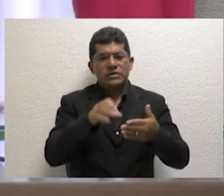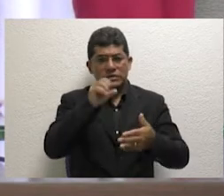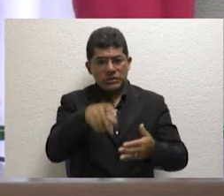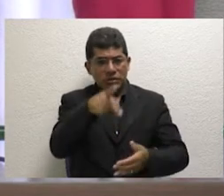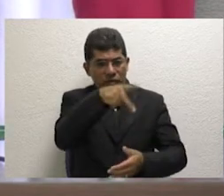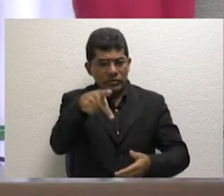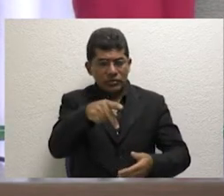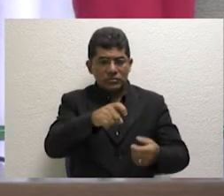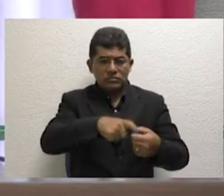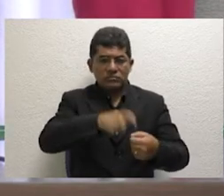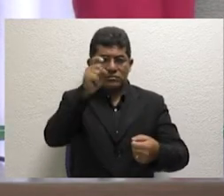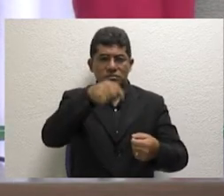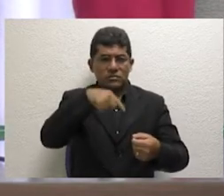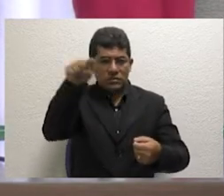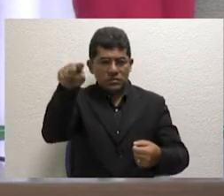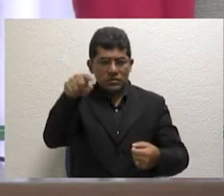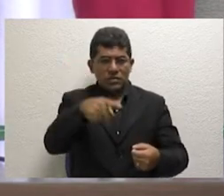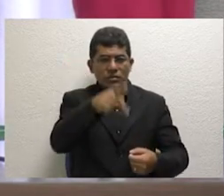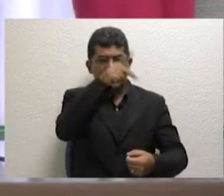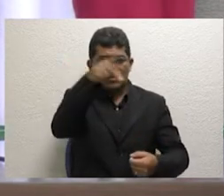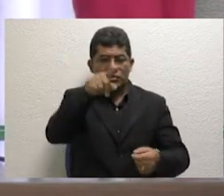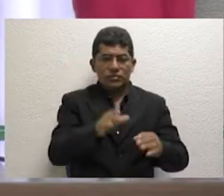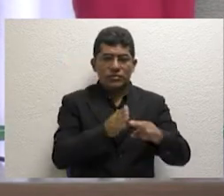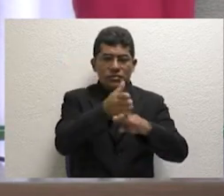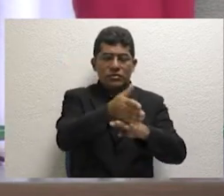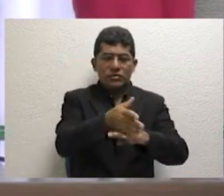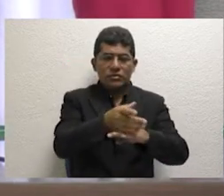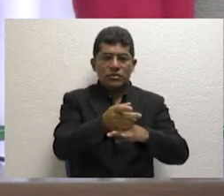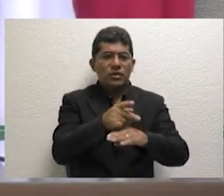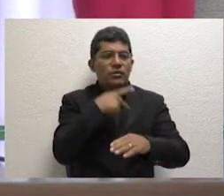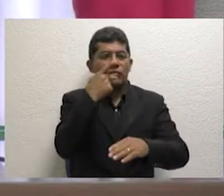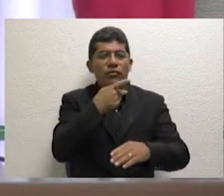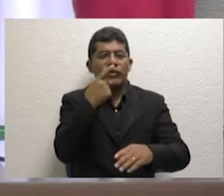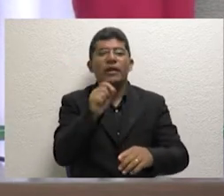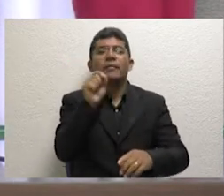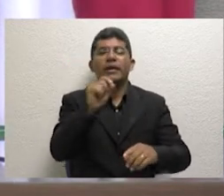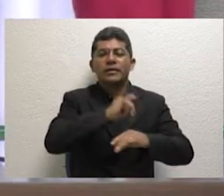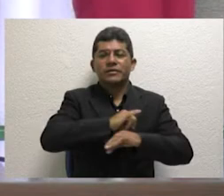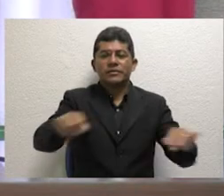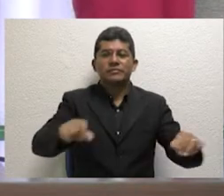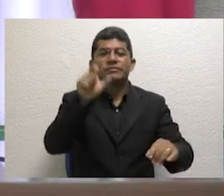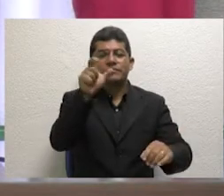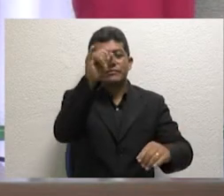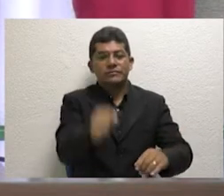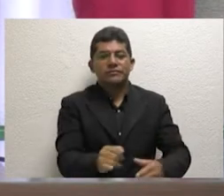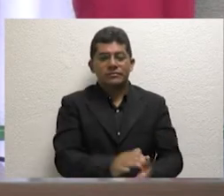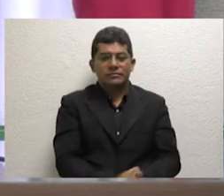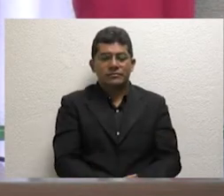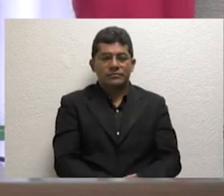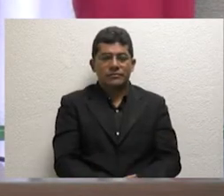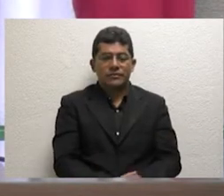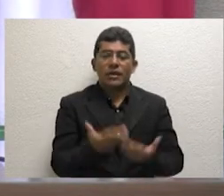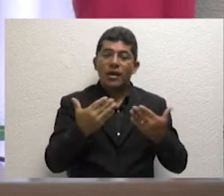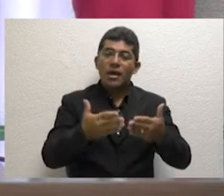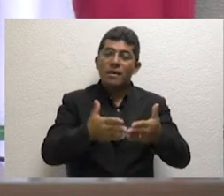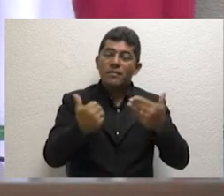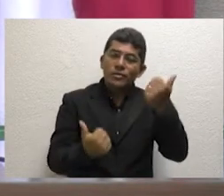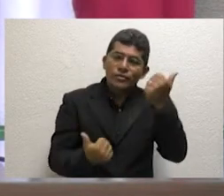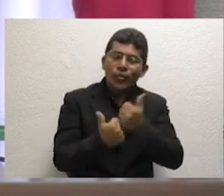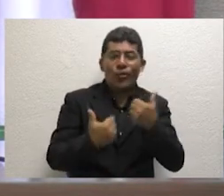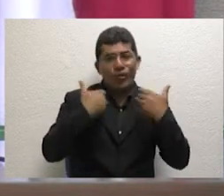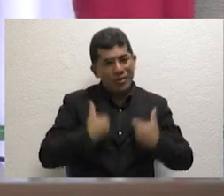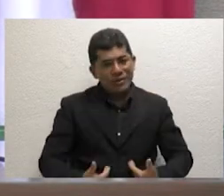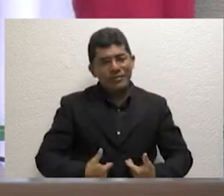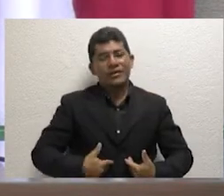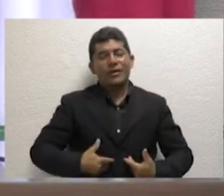saírem os deputados forem lá para o auditório eu vou falar para quem então ele pediu socorro de mim